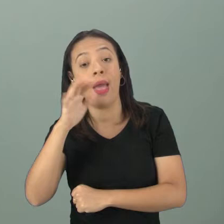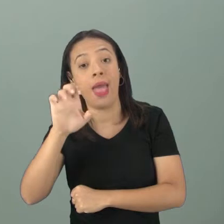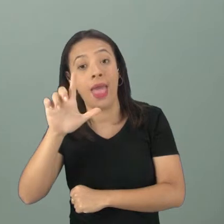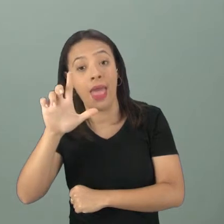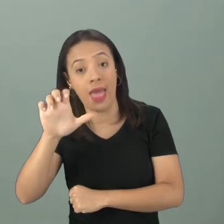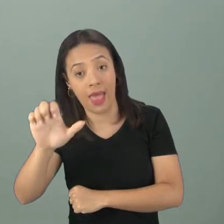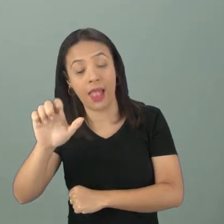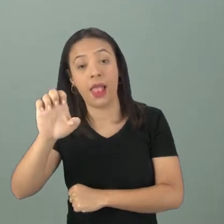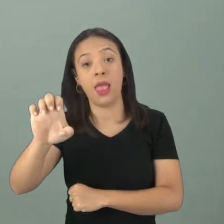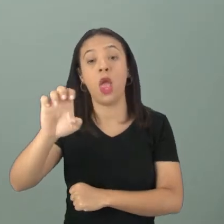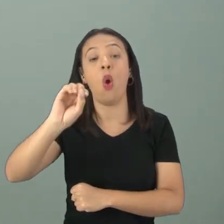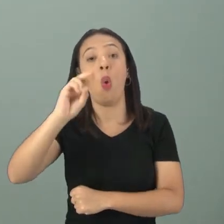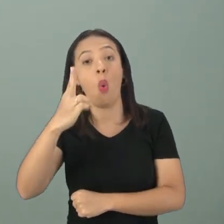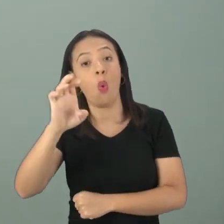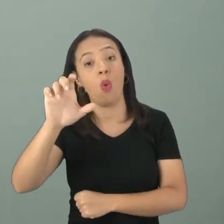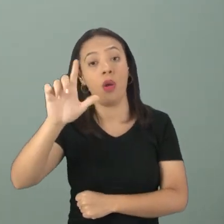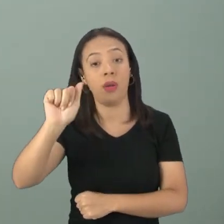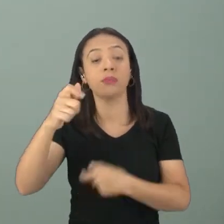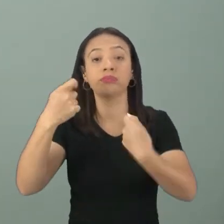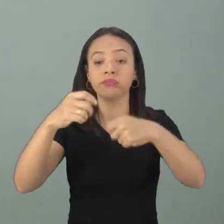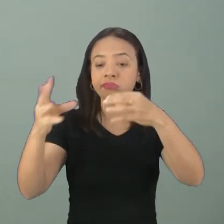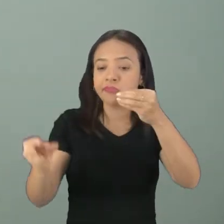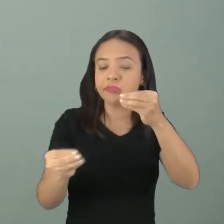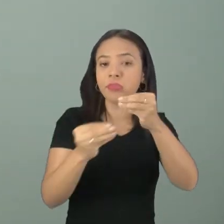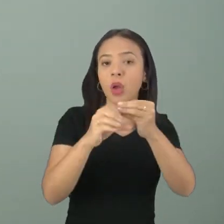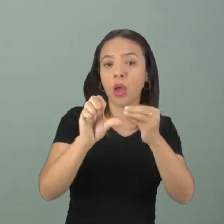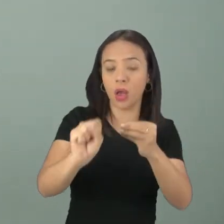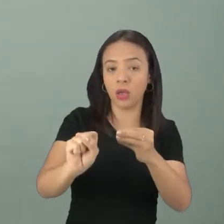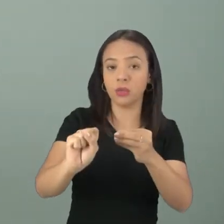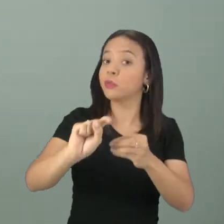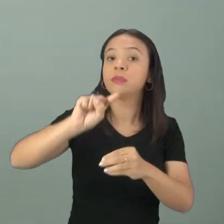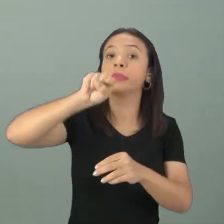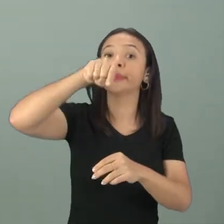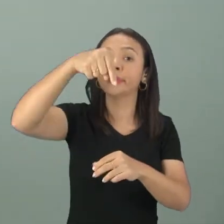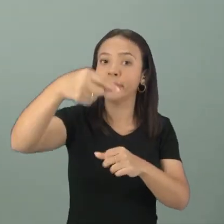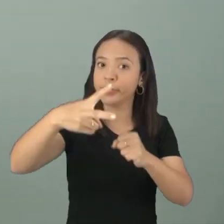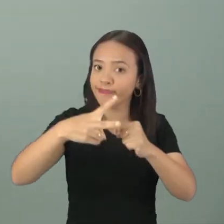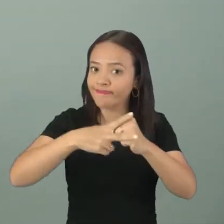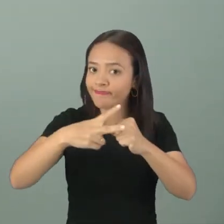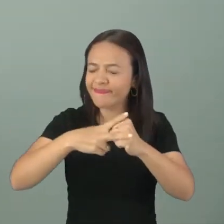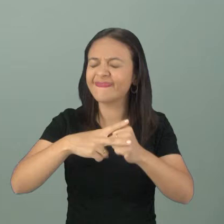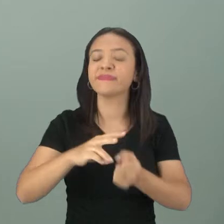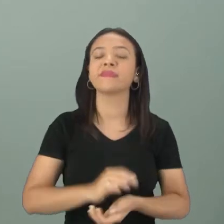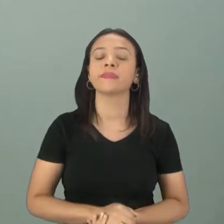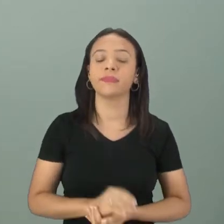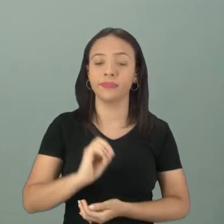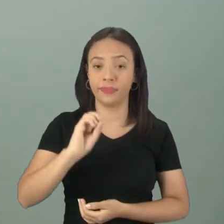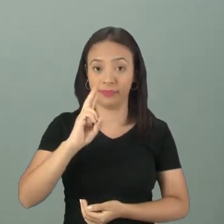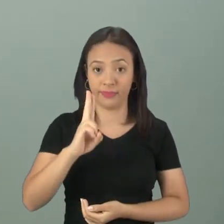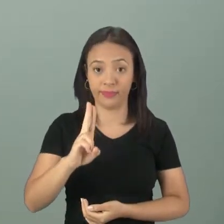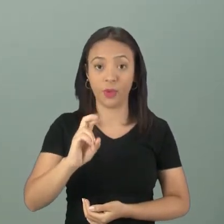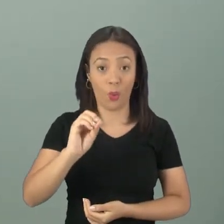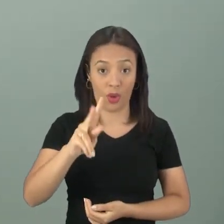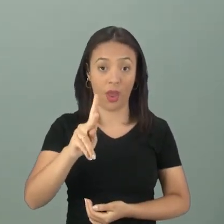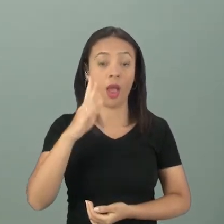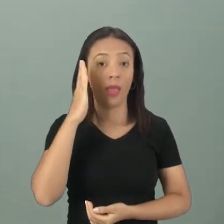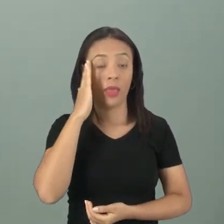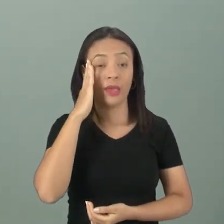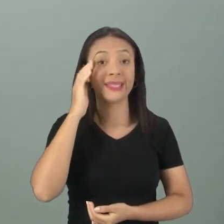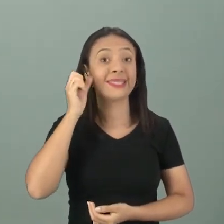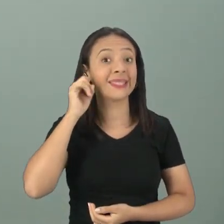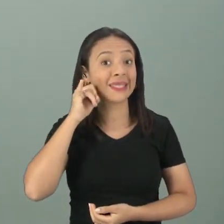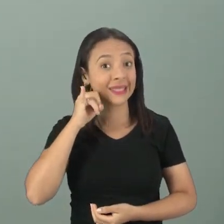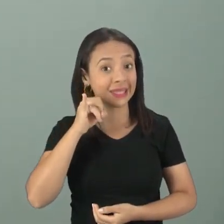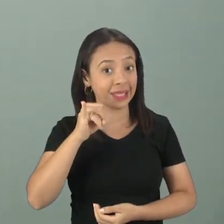vai precisar acrescentar um S após o verbo, ok? Isso se você estiver conjugando